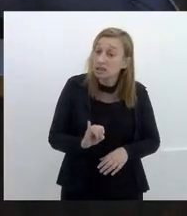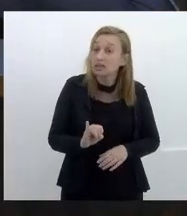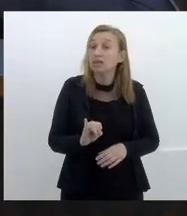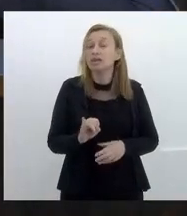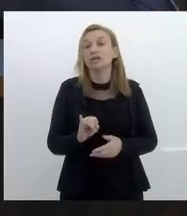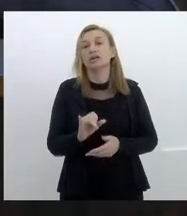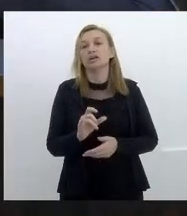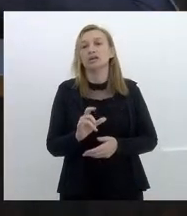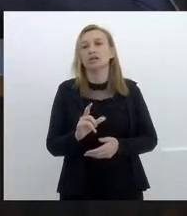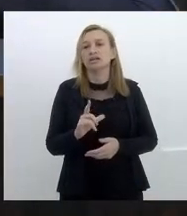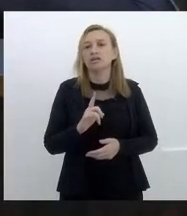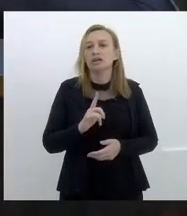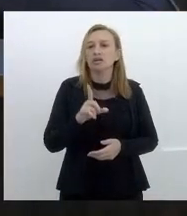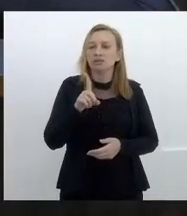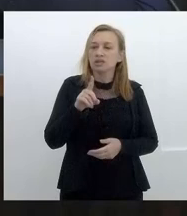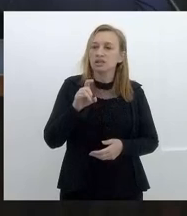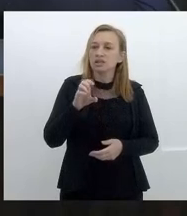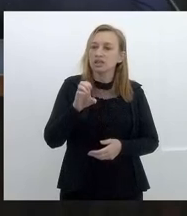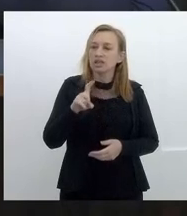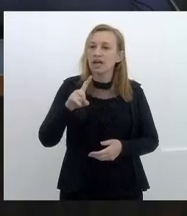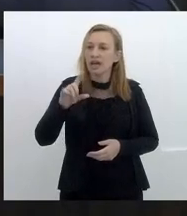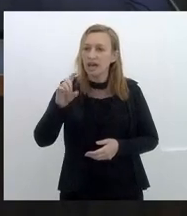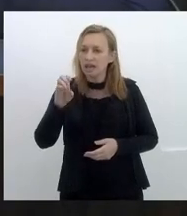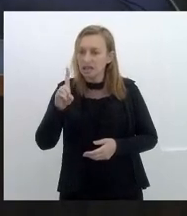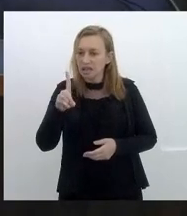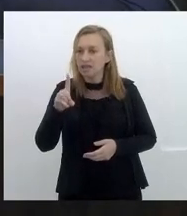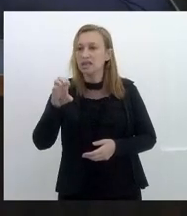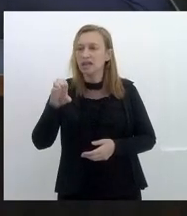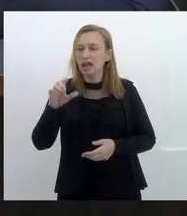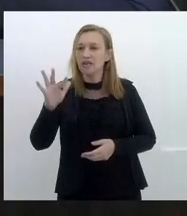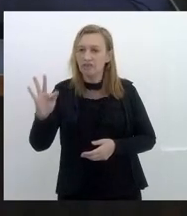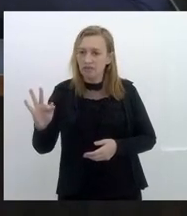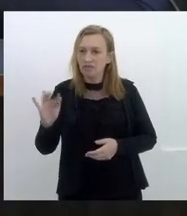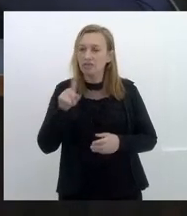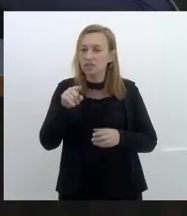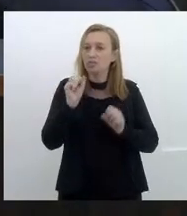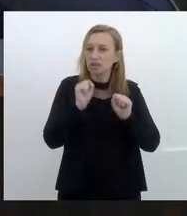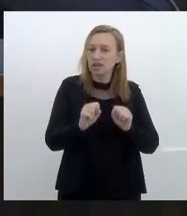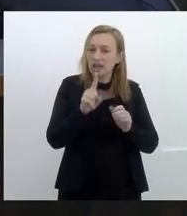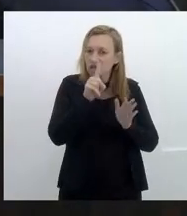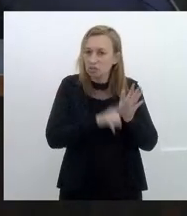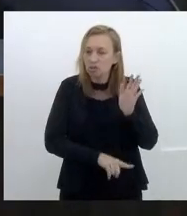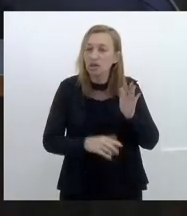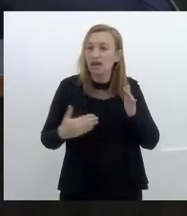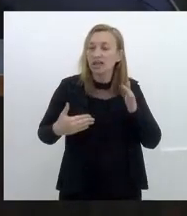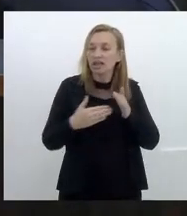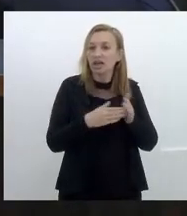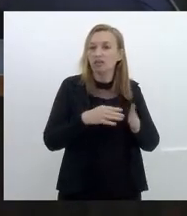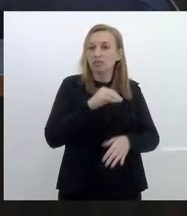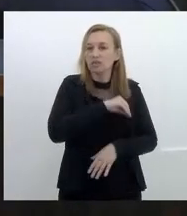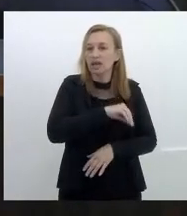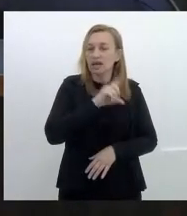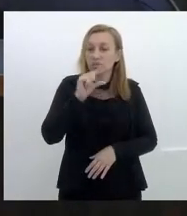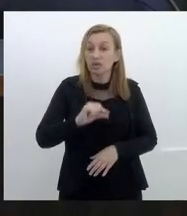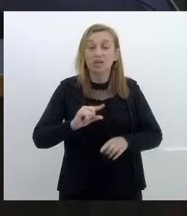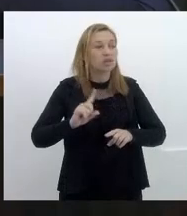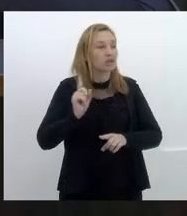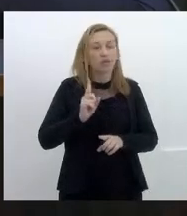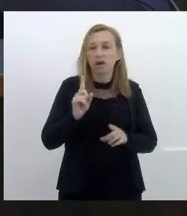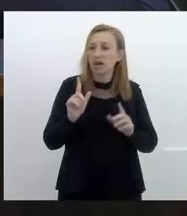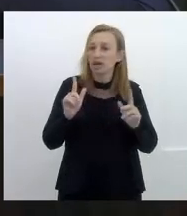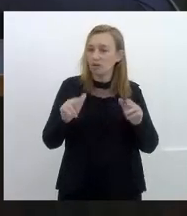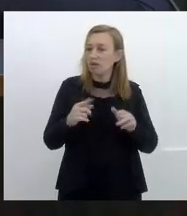um deve se você poderá reduzir até um salário mínimo mas não é o nosso caso que aí vai ter que ter uma lei